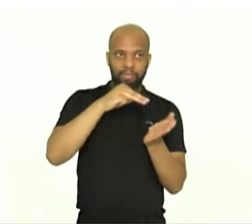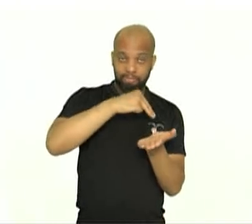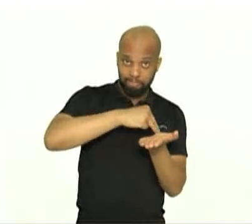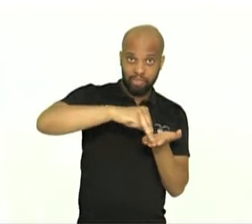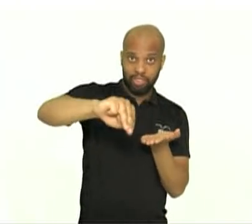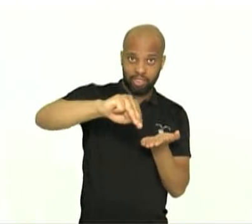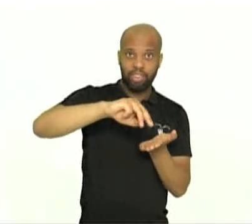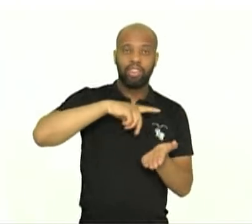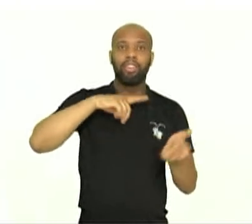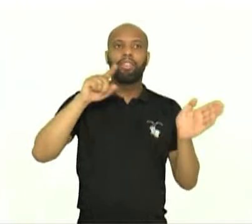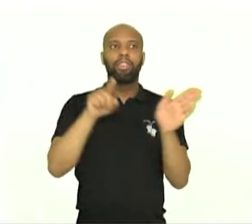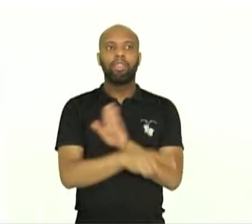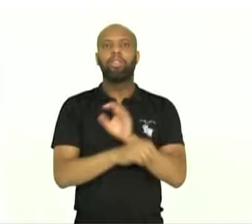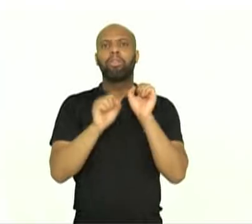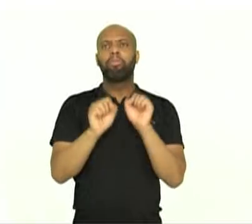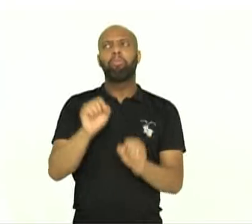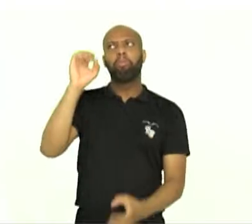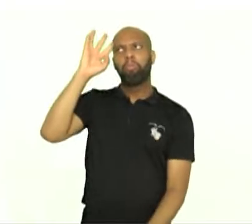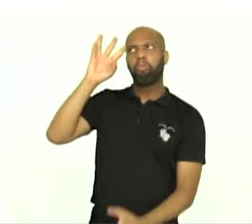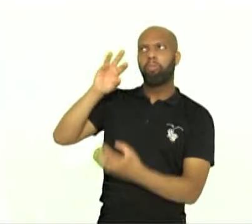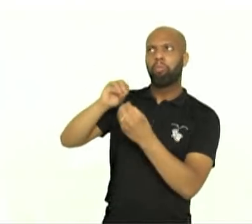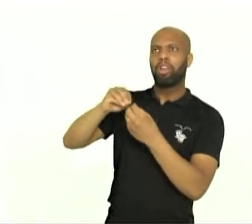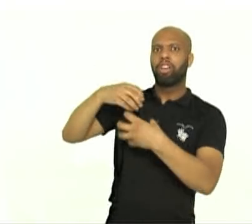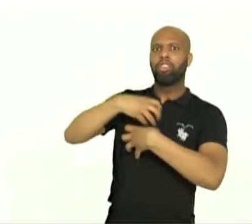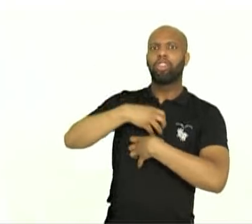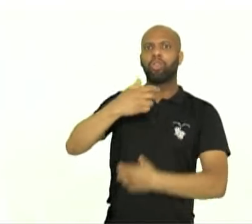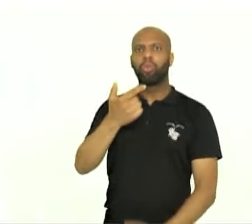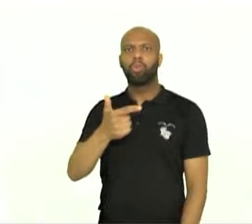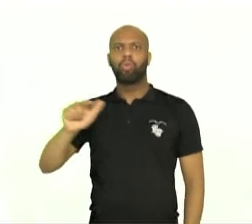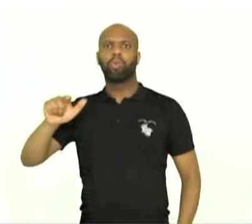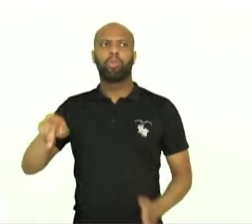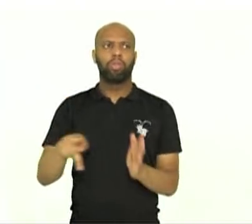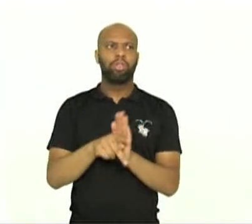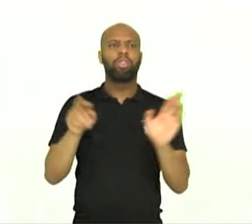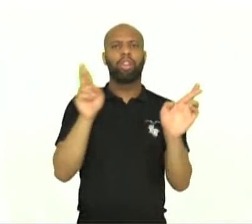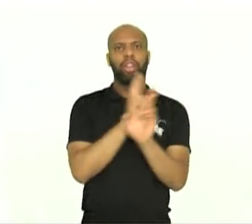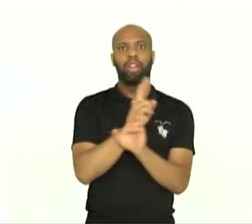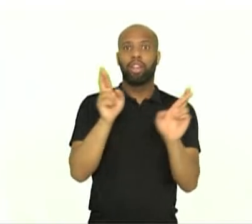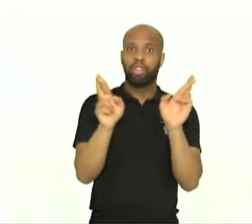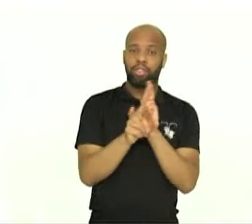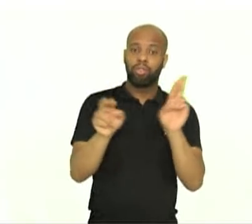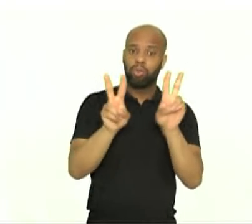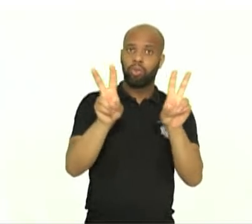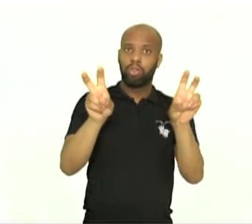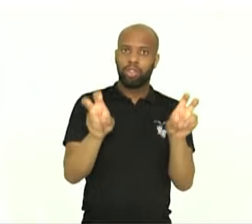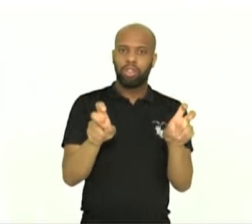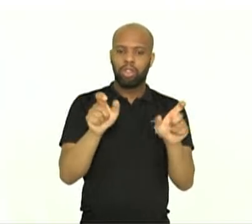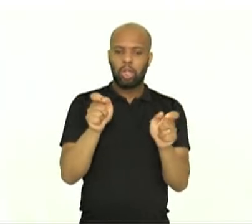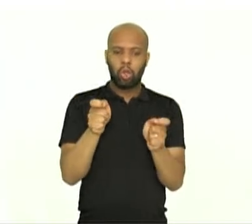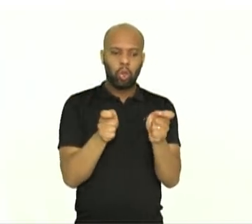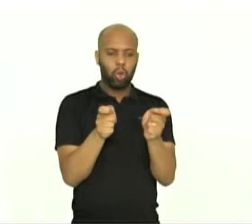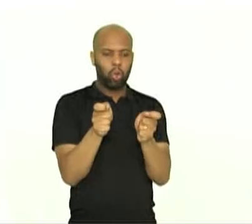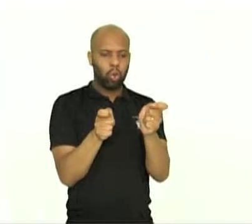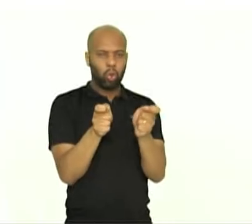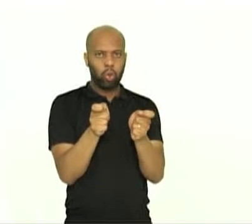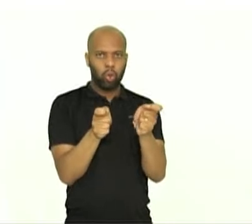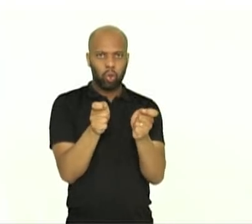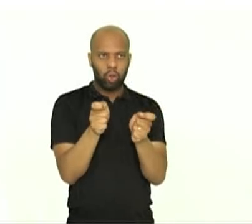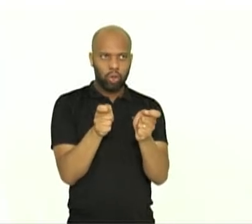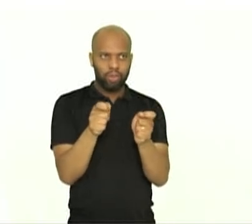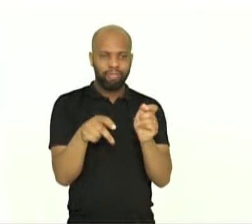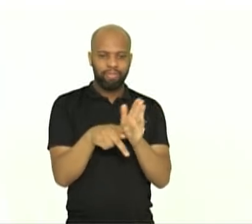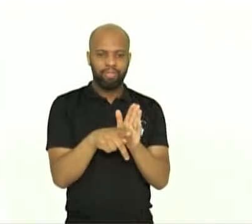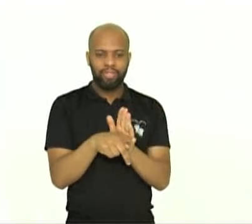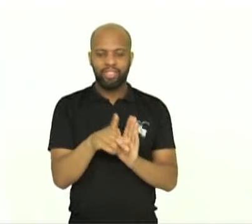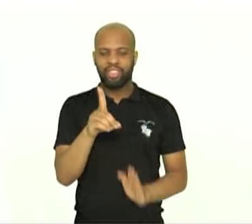instantâneas, a pergunta pode ser entendida de outra maneira na relação com o tema controle de dados, né?